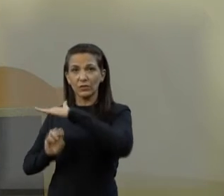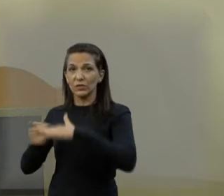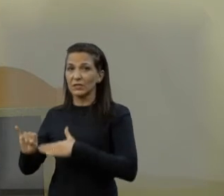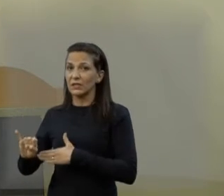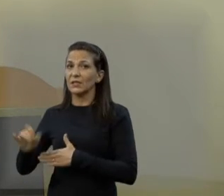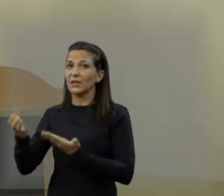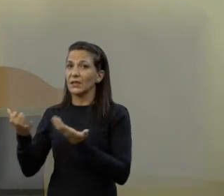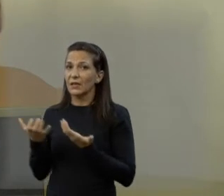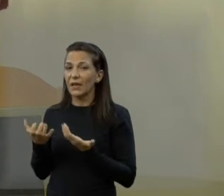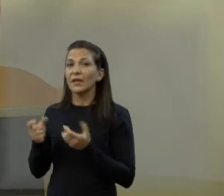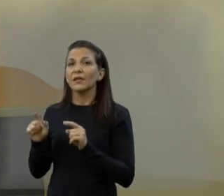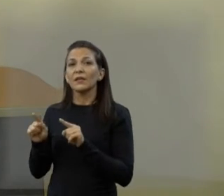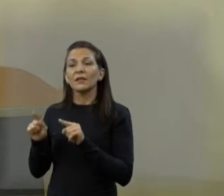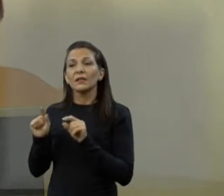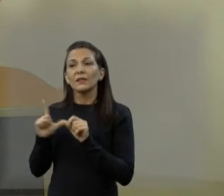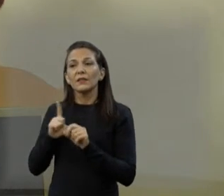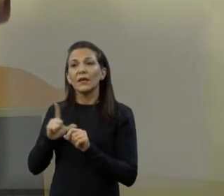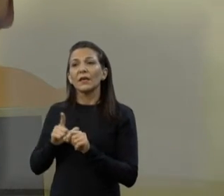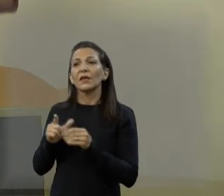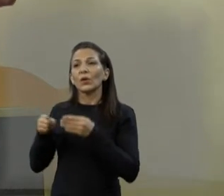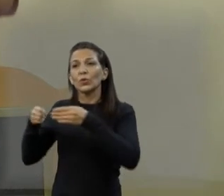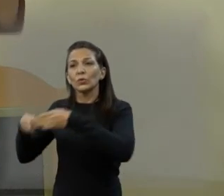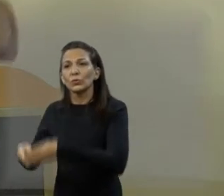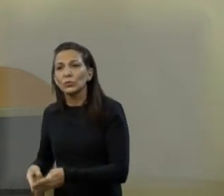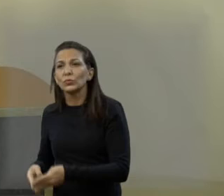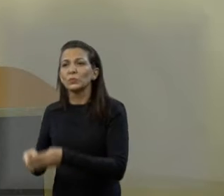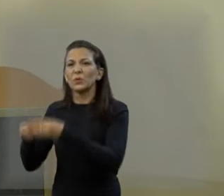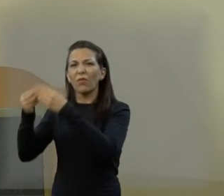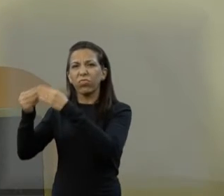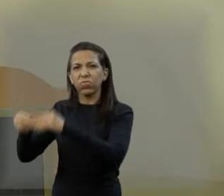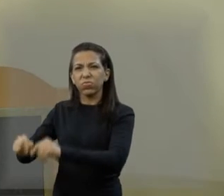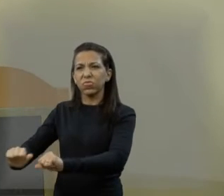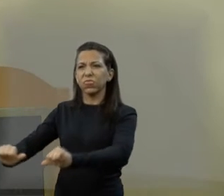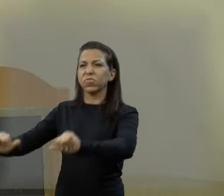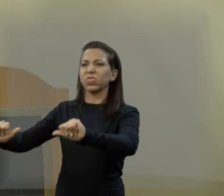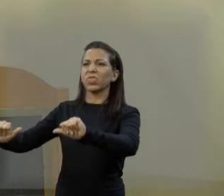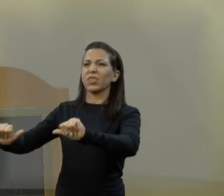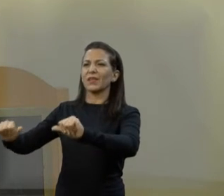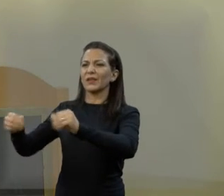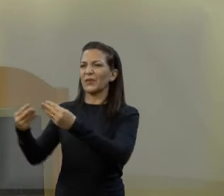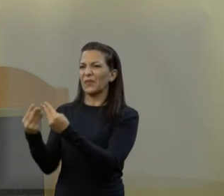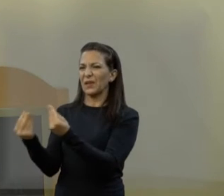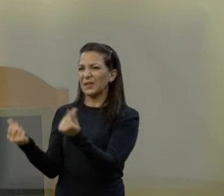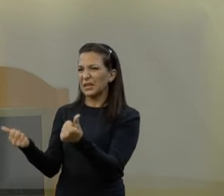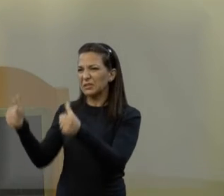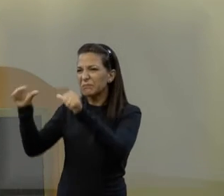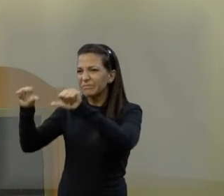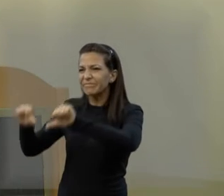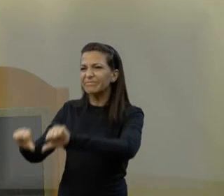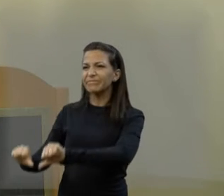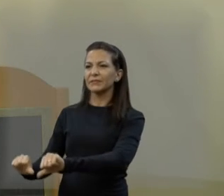e por sua vez tem os seus túmulos depredados caindo em qualidade e